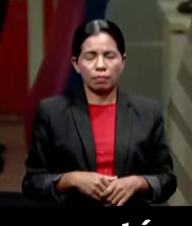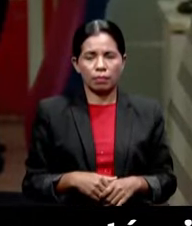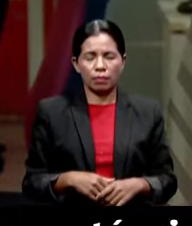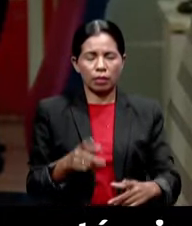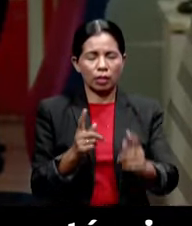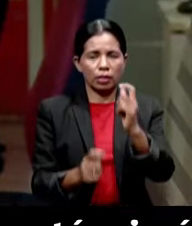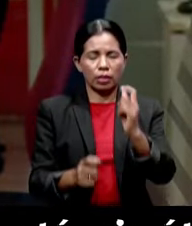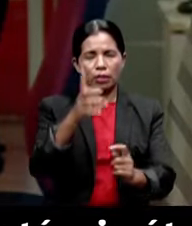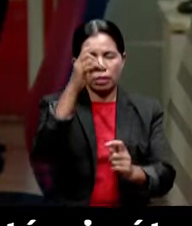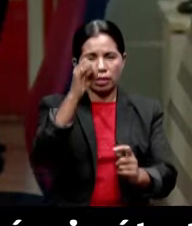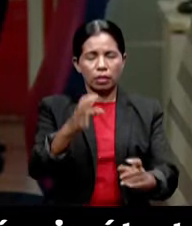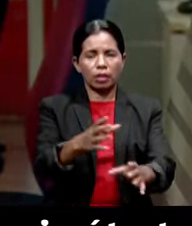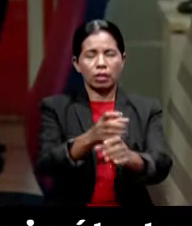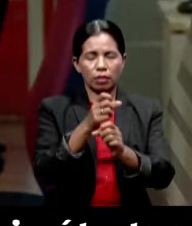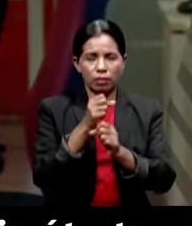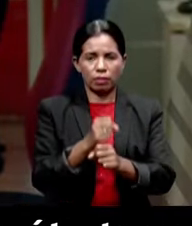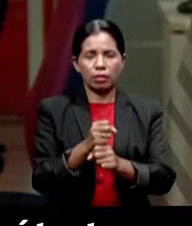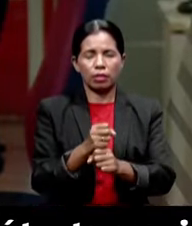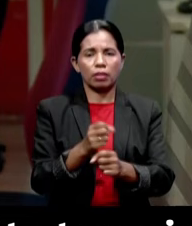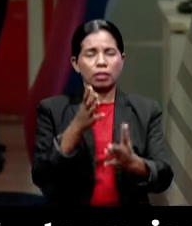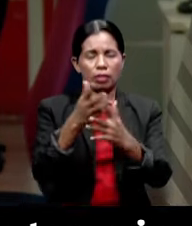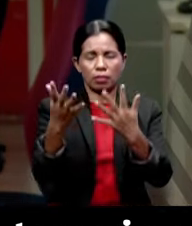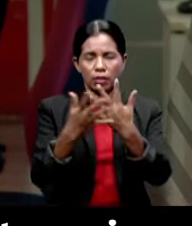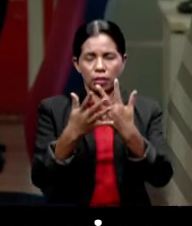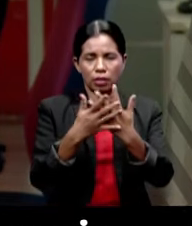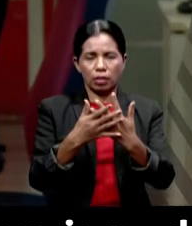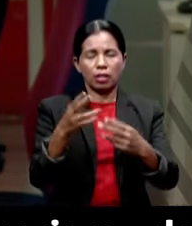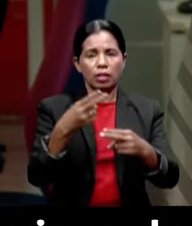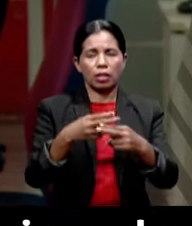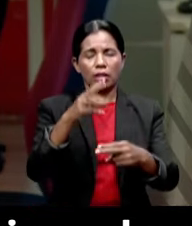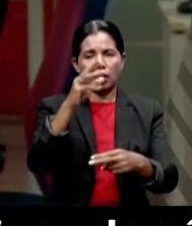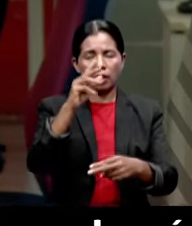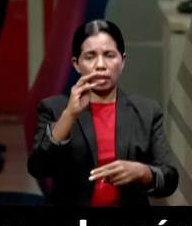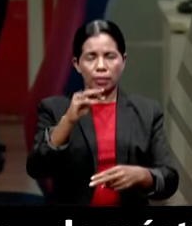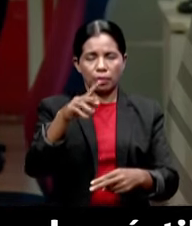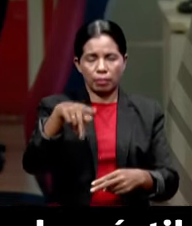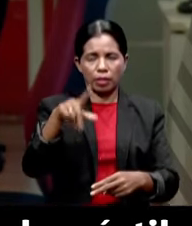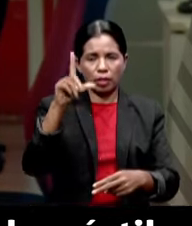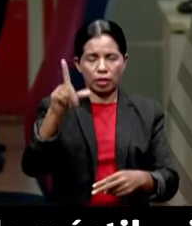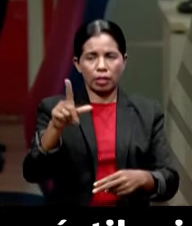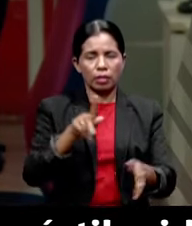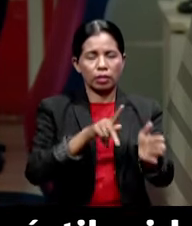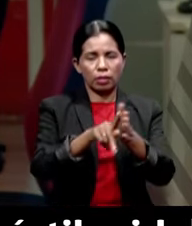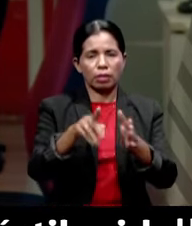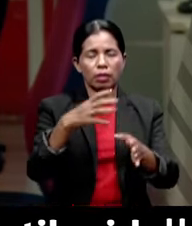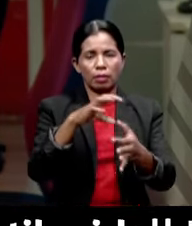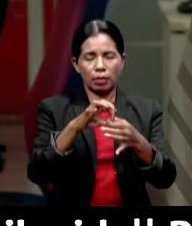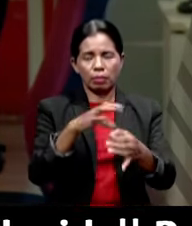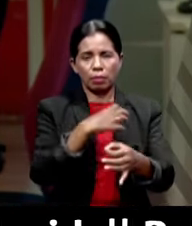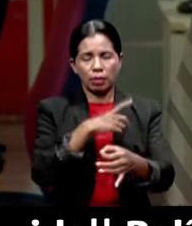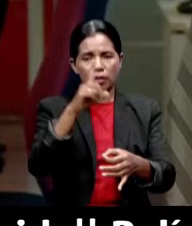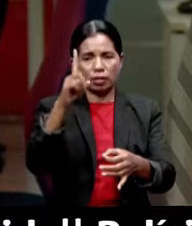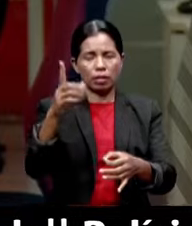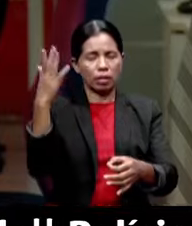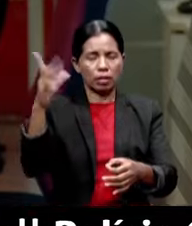Tribunal Dili aplica prisão preventiva barguido o inicial MPL nebesona membro PNTL Ida